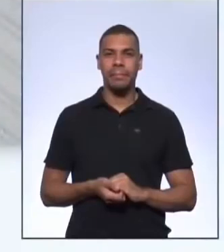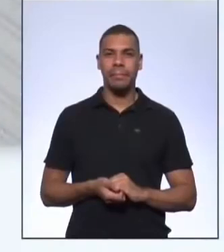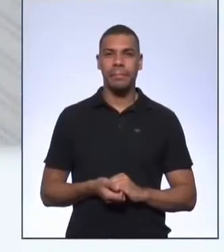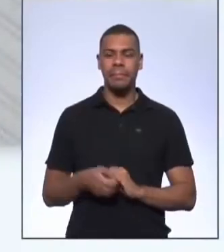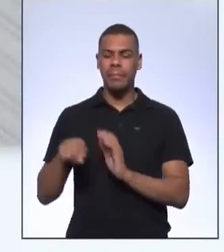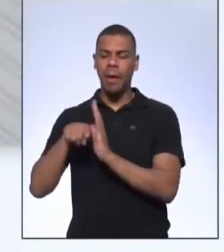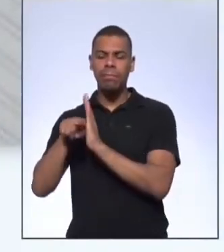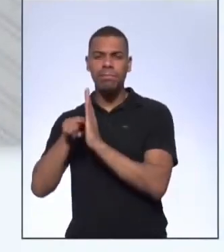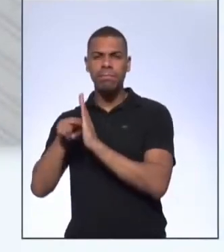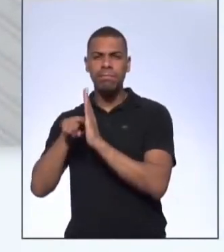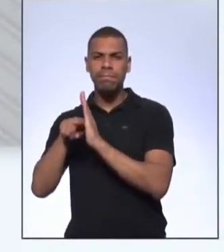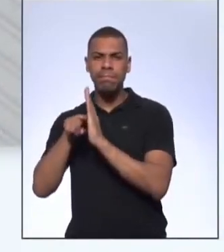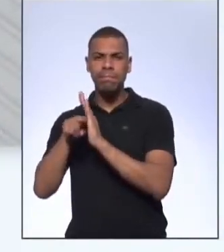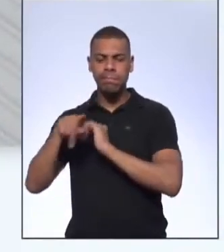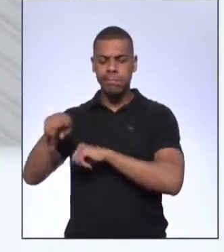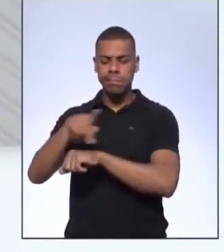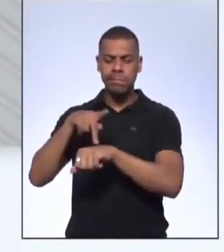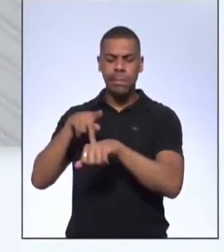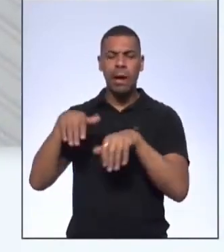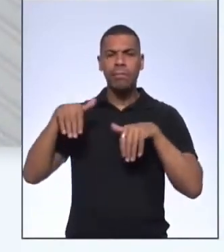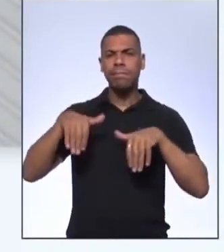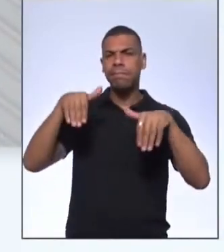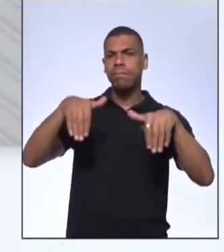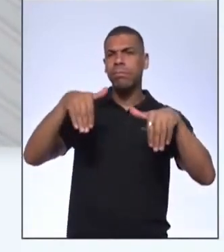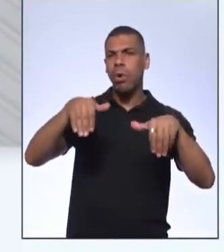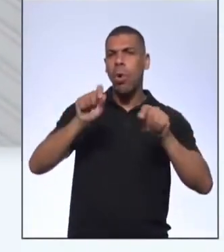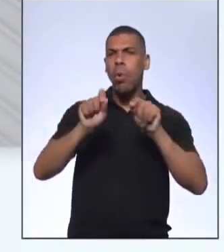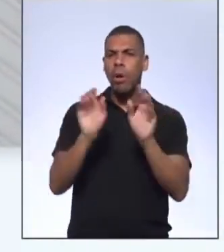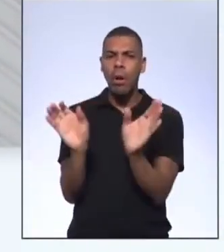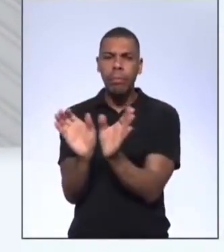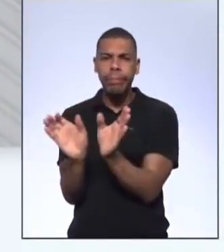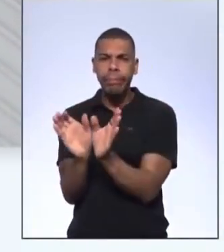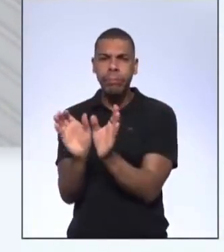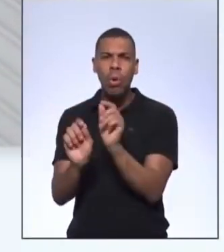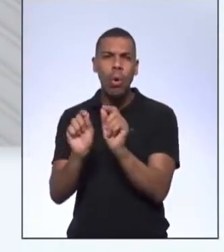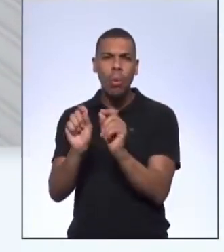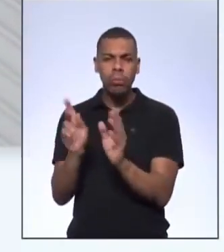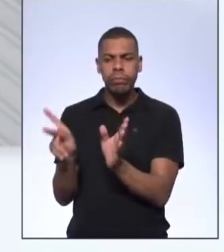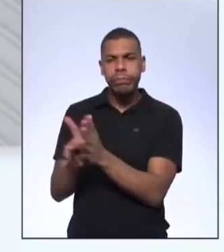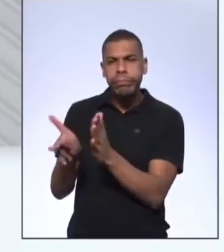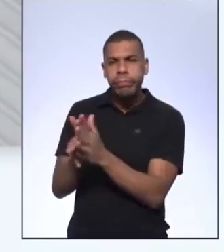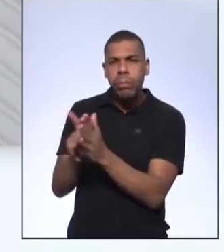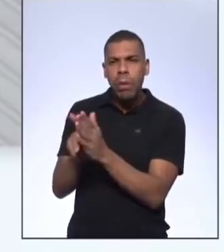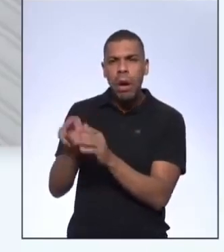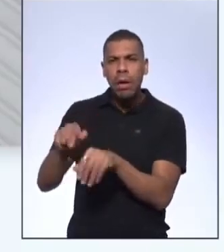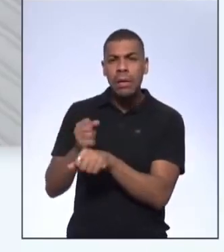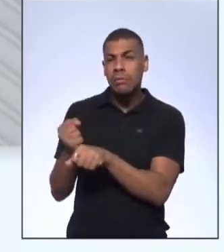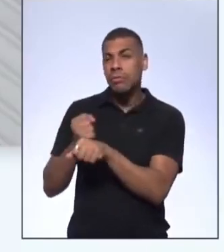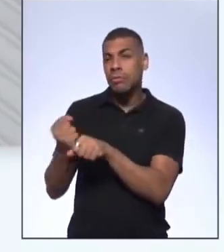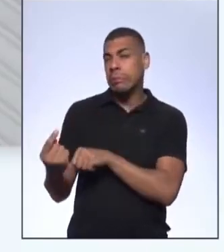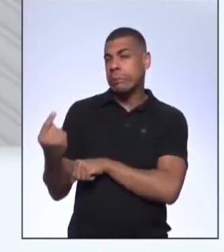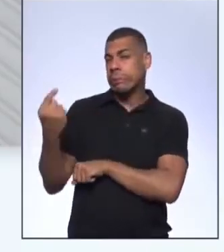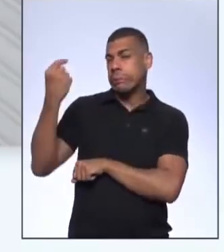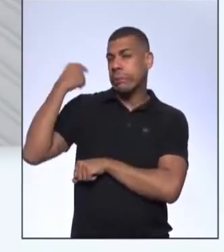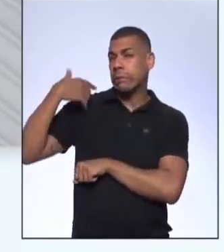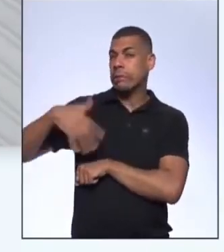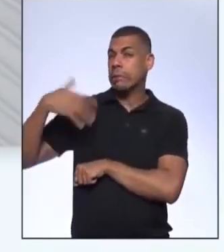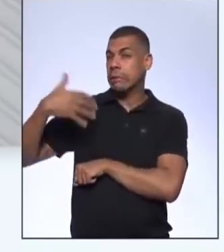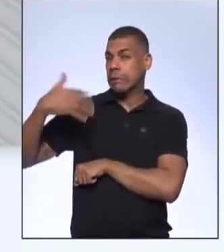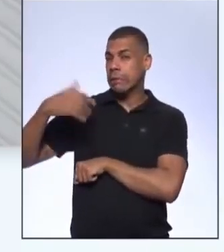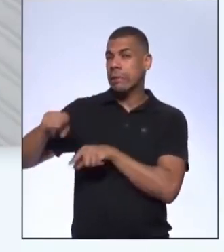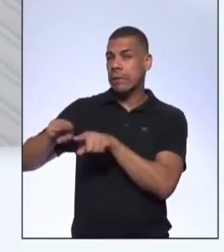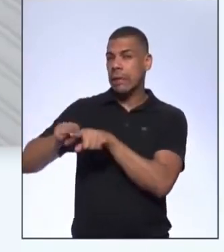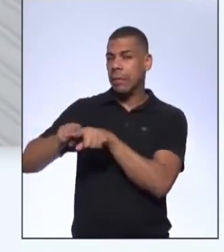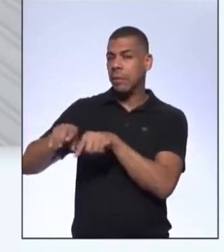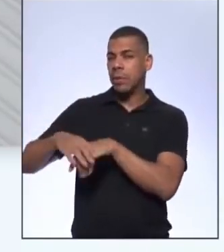Arqueólogos na Austrália encontraram evidências de que os aborígenes nativos da região viveram por lá desde muito antes do